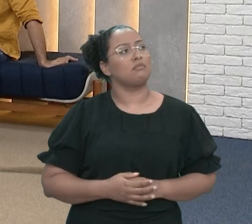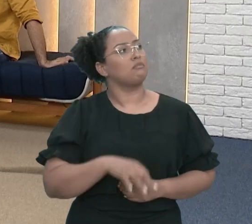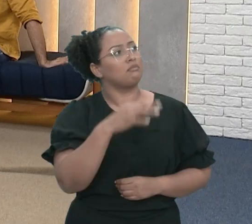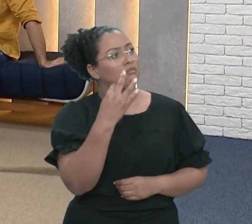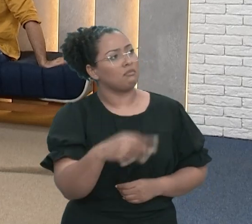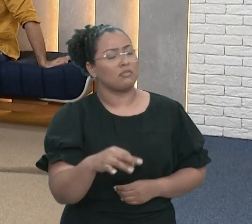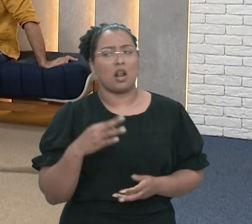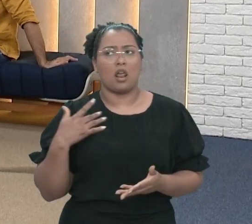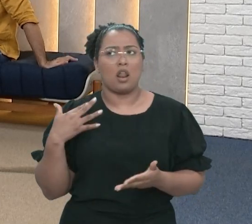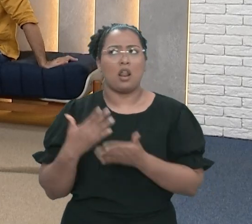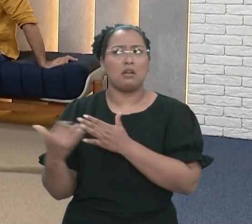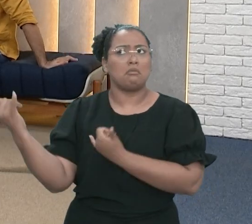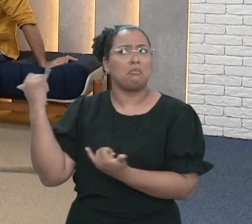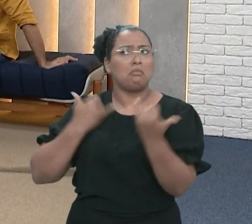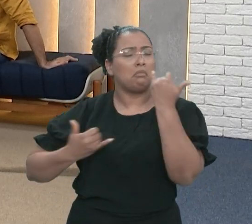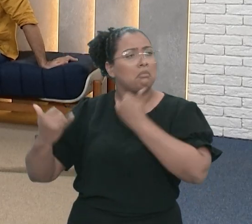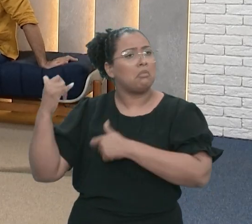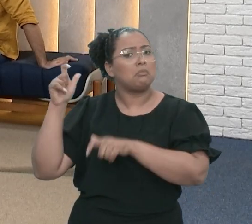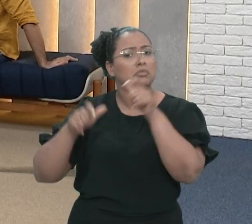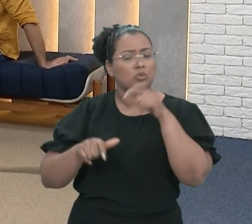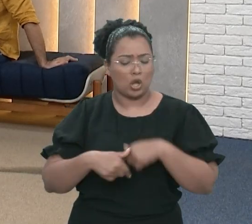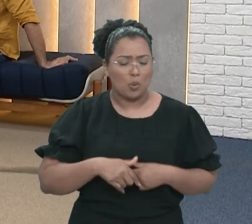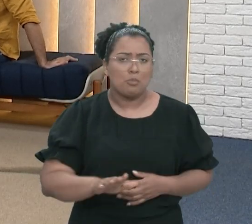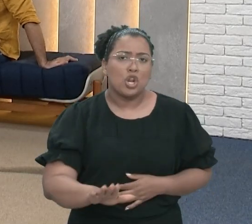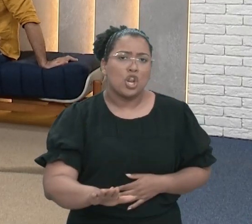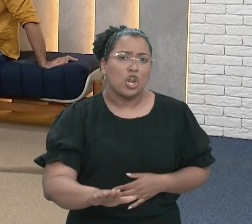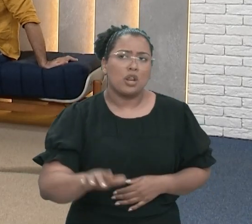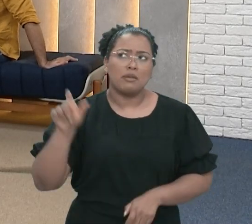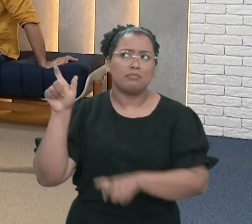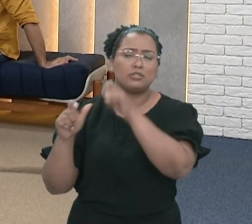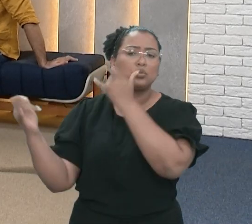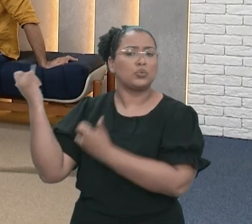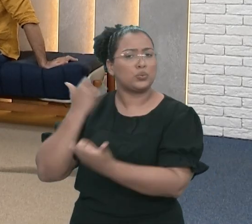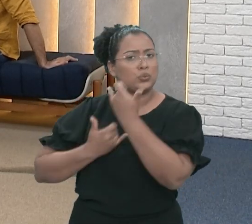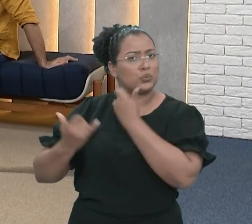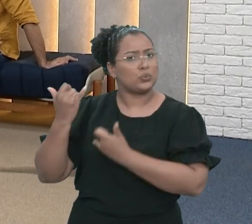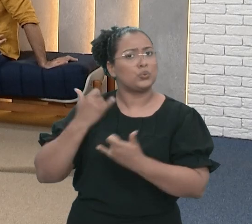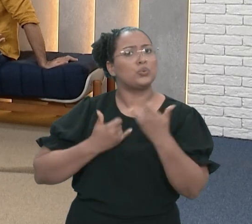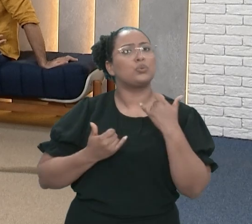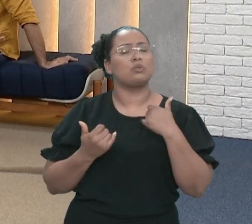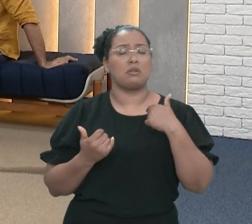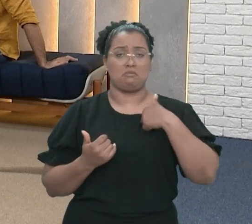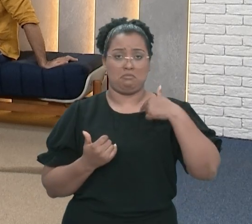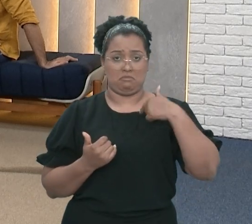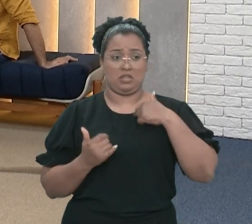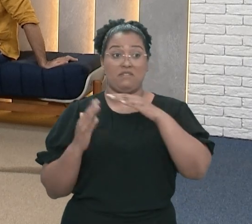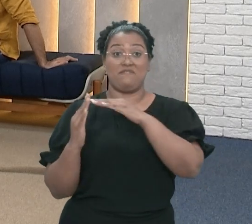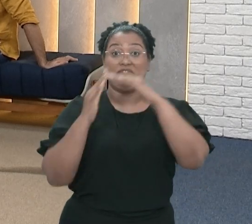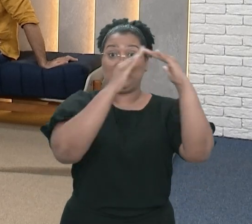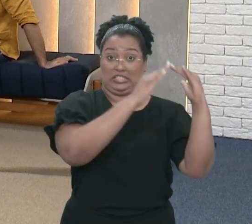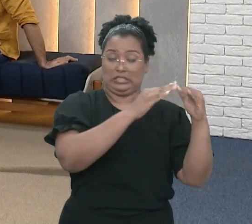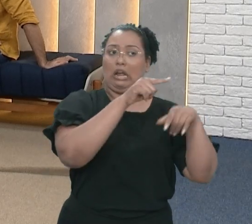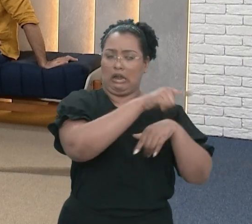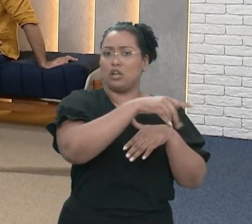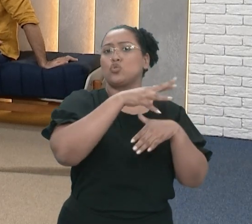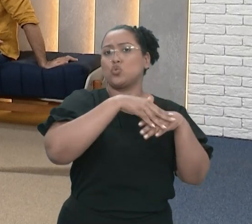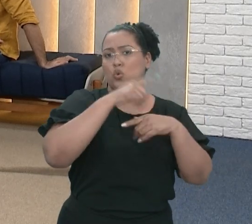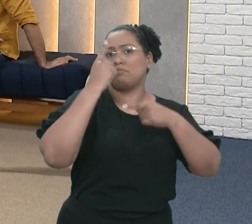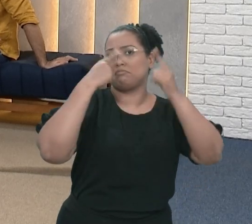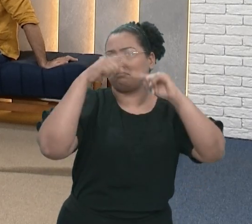mesmo eu escutei isso. Durante a minha infância eu convivi com uma vizinha que tinha